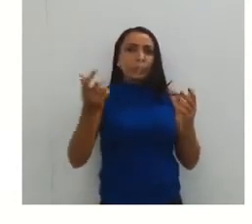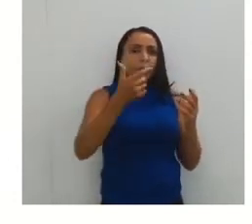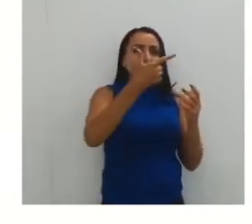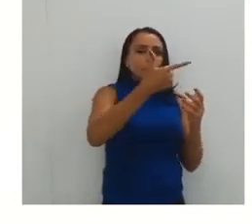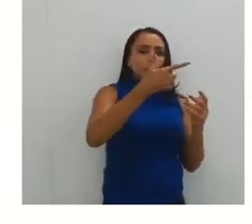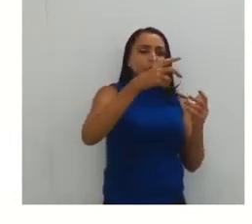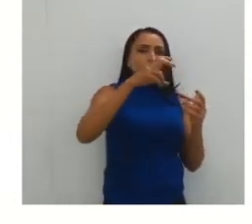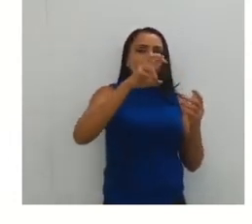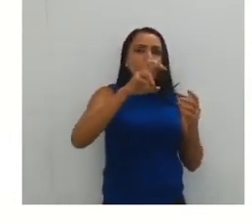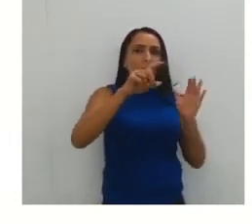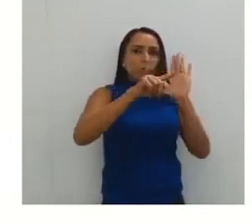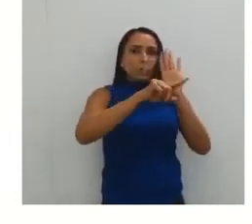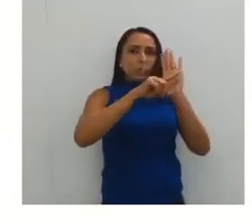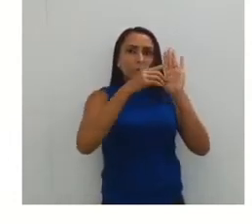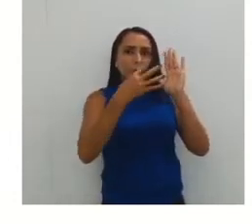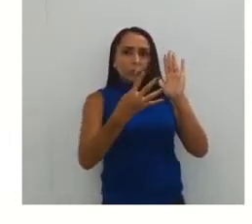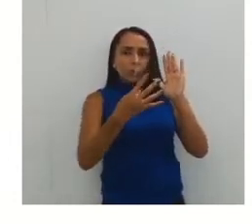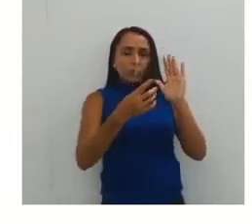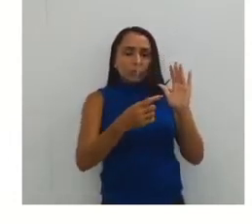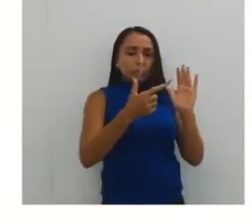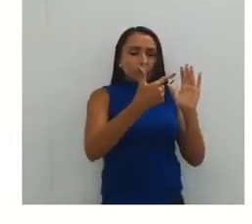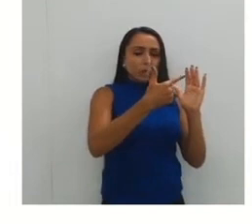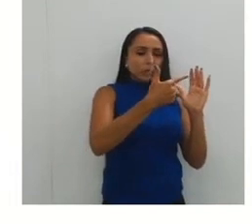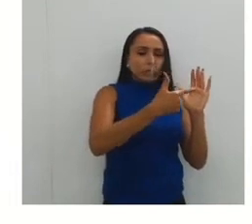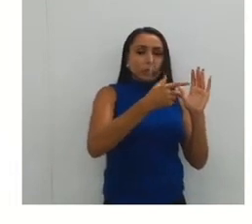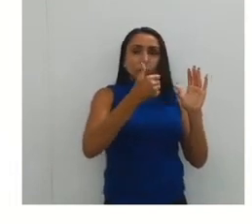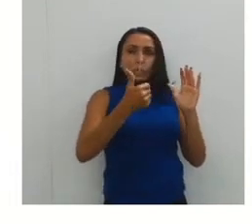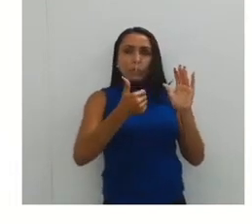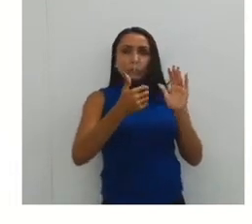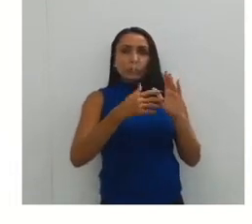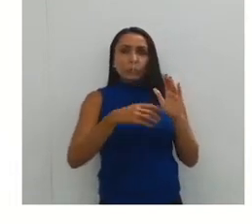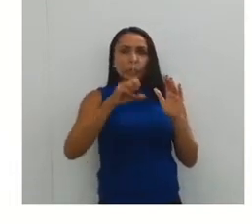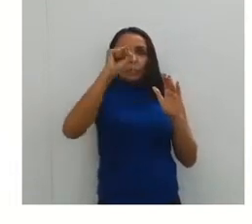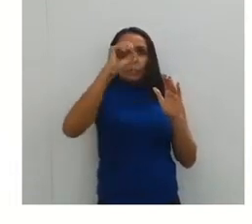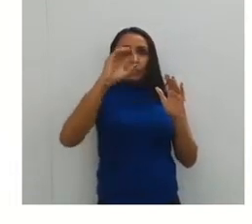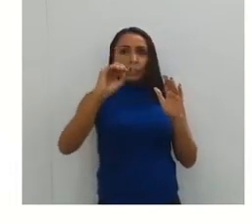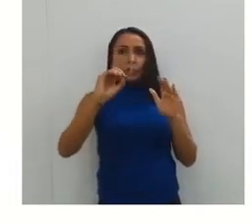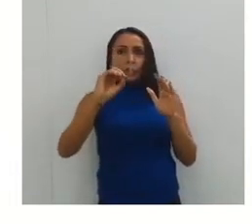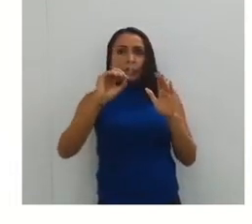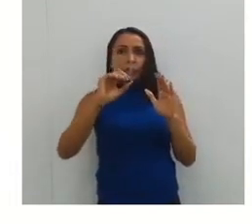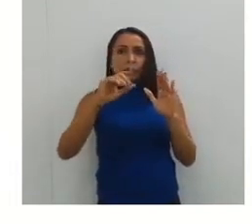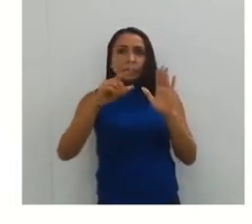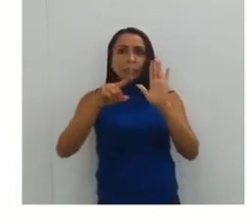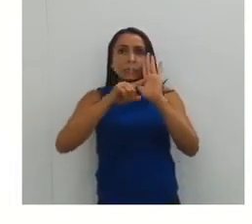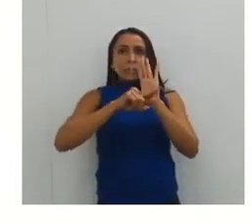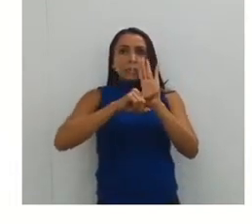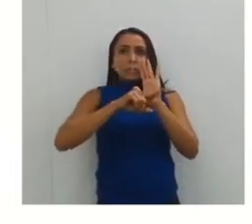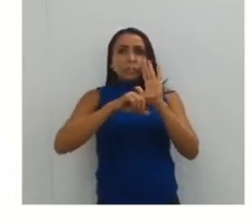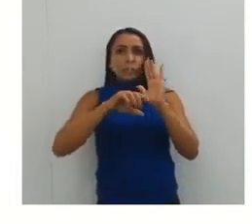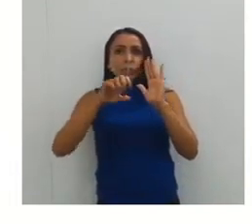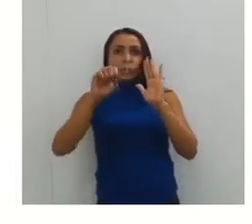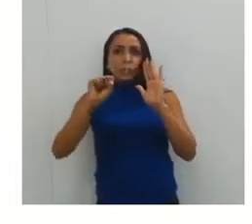21. A parte do x agora, 80 menos 8, 72, é a parte que não tem nada, 64